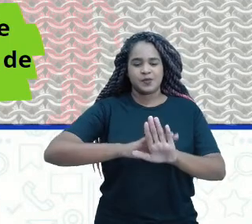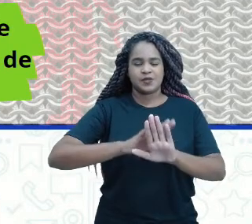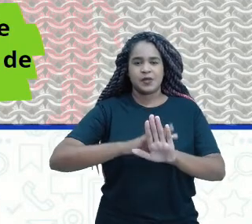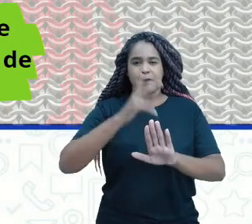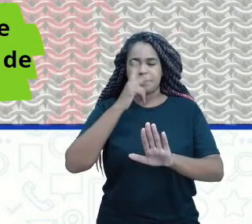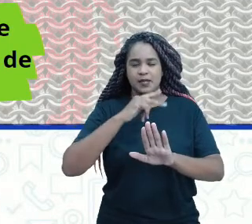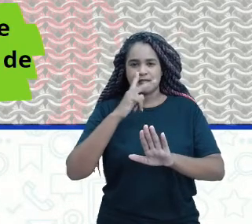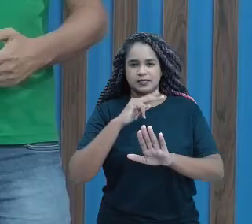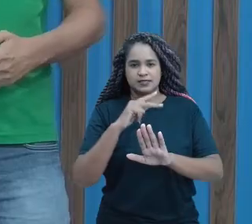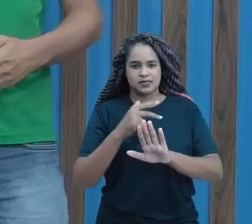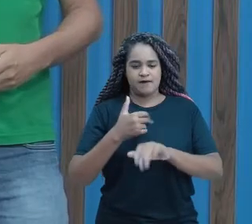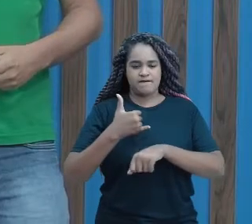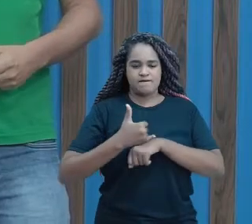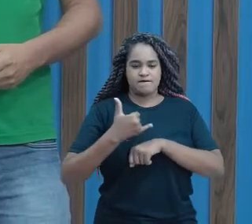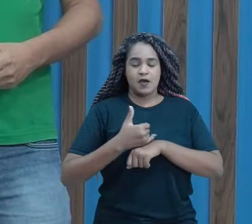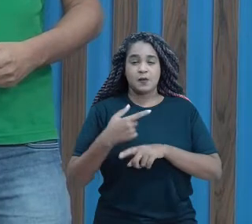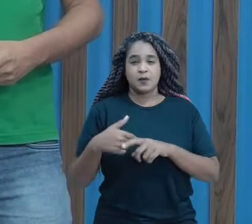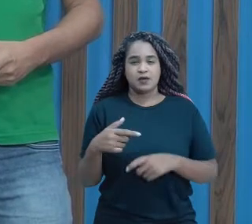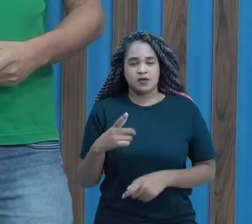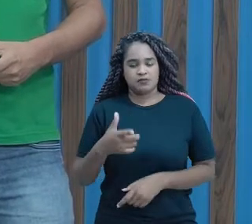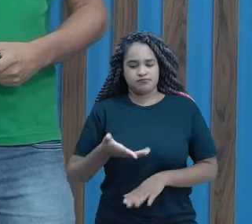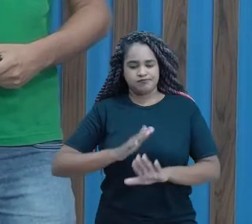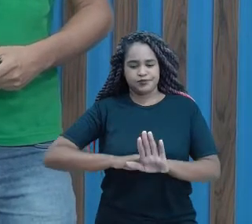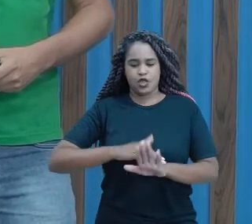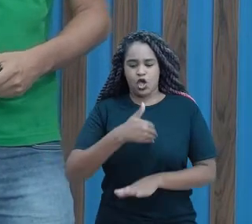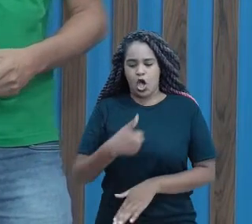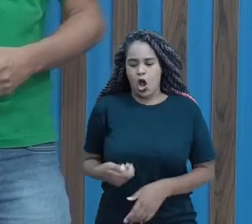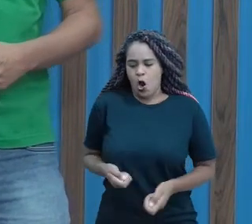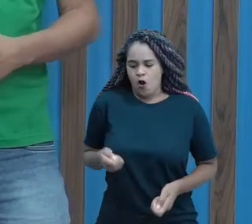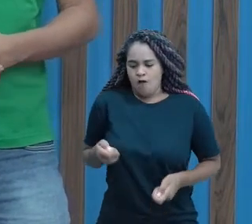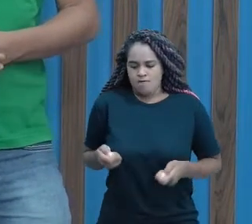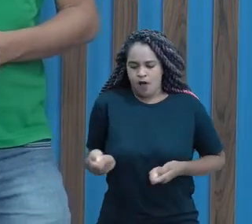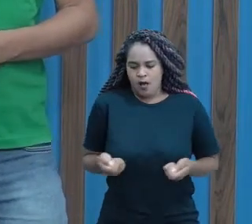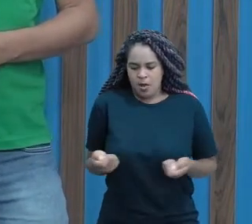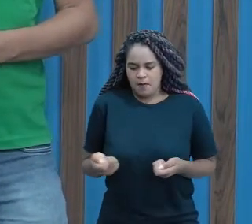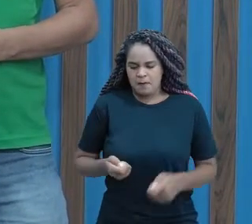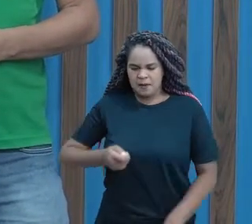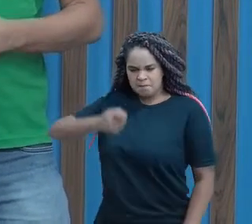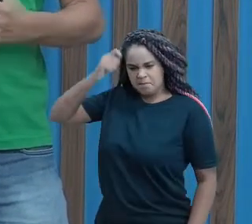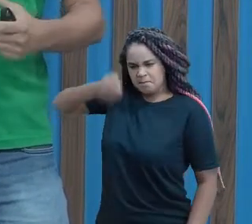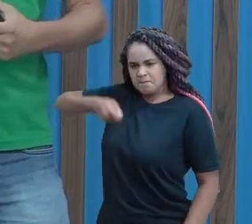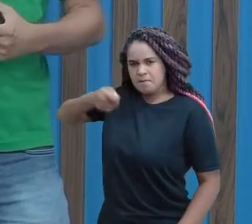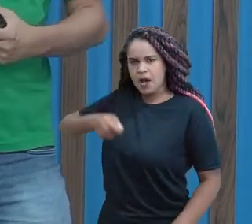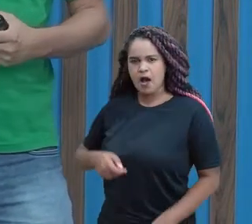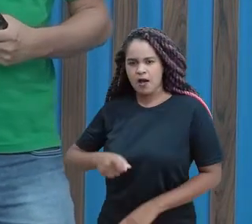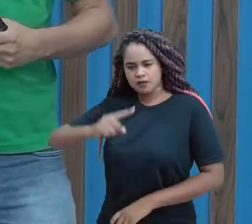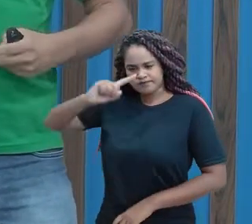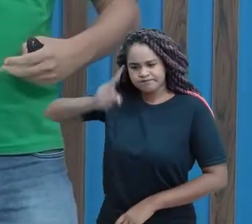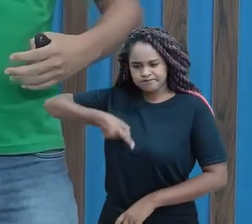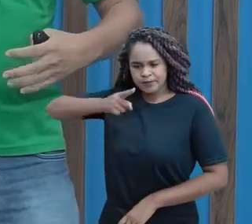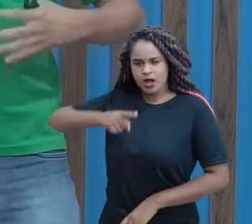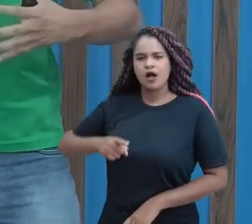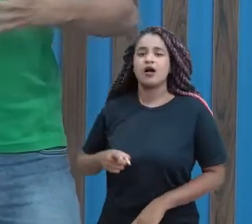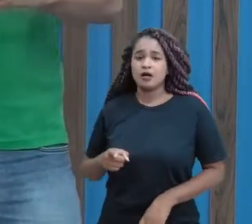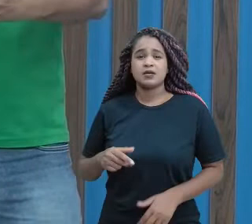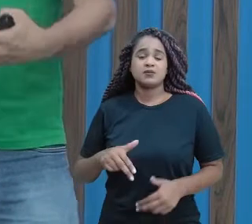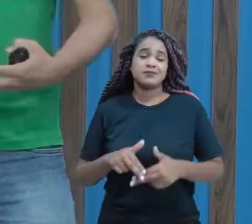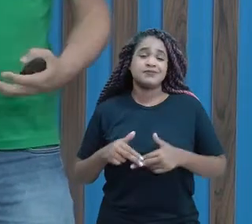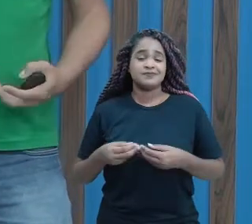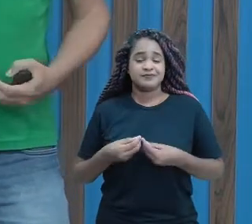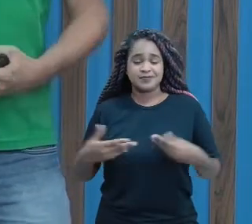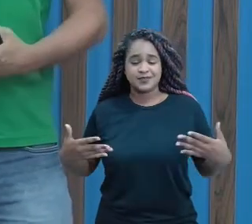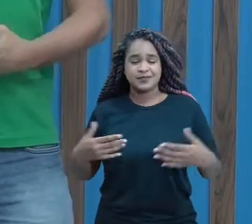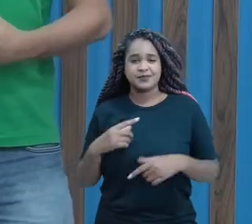controlado pelo Estado, autoritário sim, né? Então tudo isso acabava, como é que eu posso dizer, prejudicando a